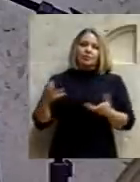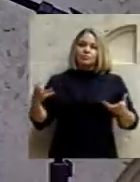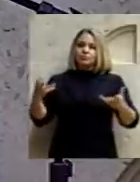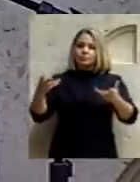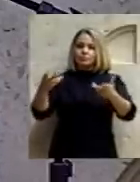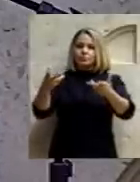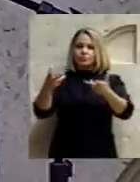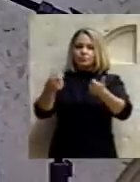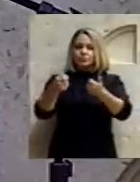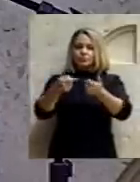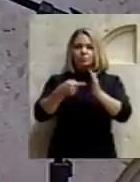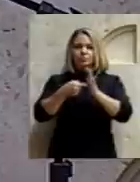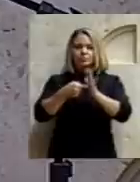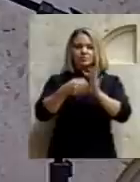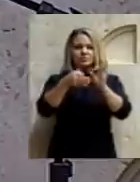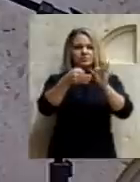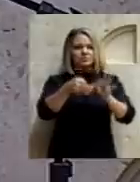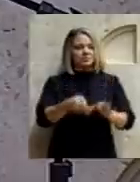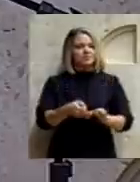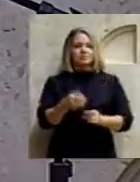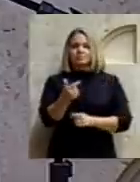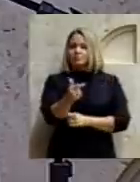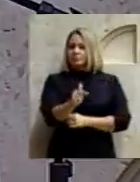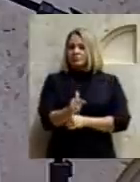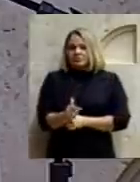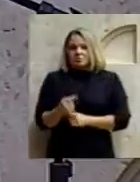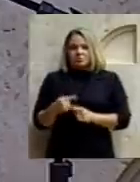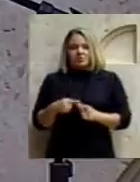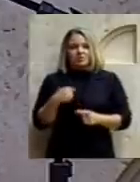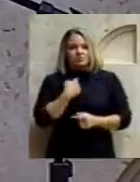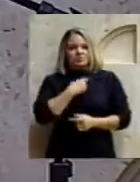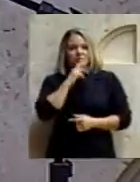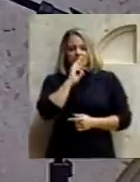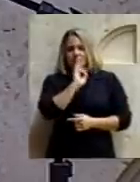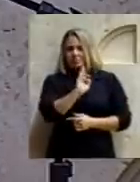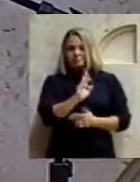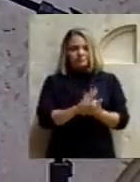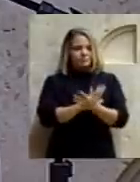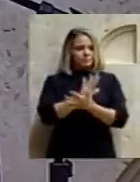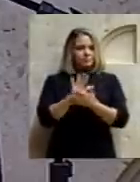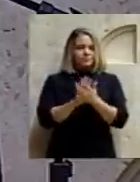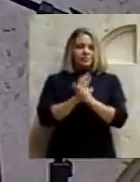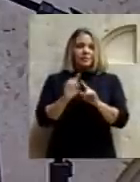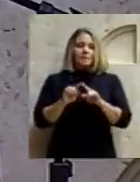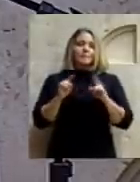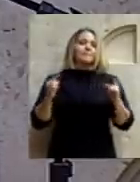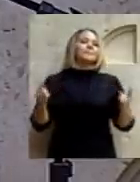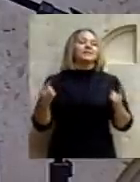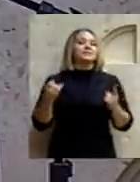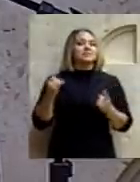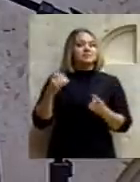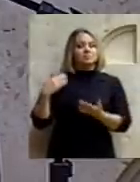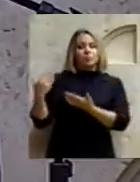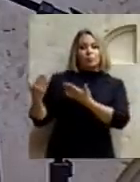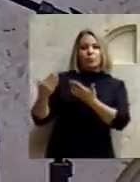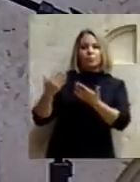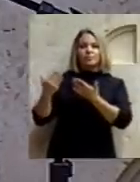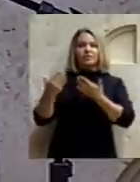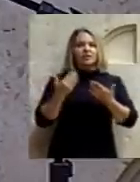isso é extremamente positivo e não temos por que nos queixar, sobretudo se compararmos o